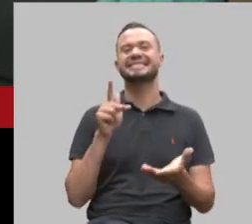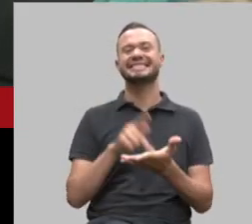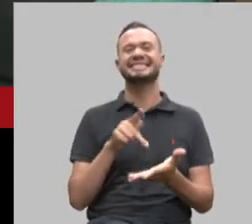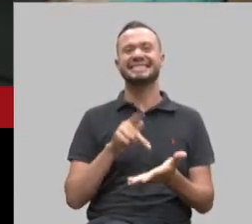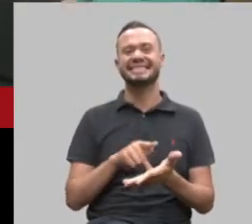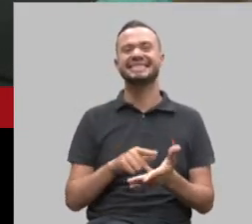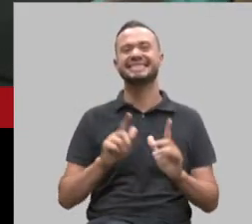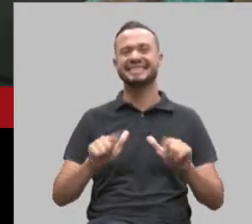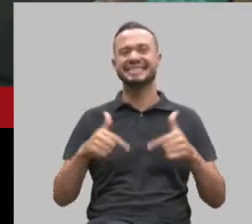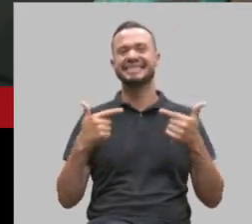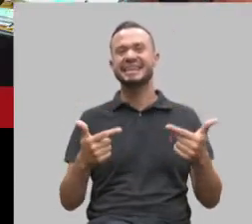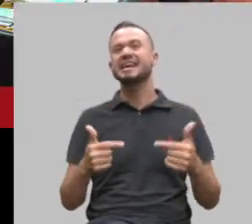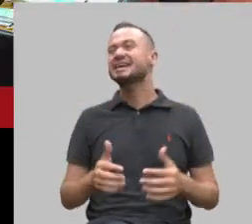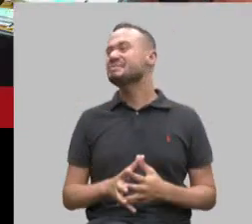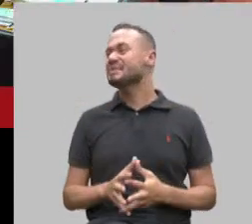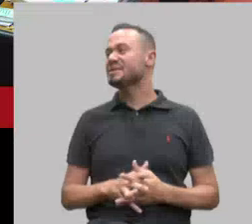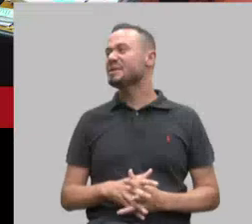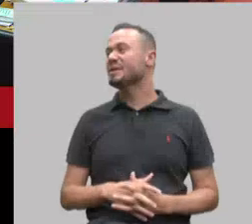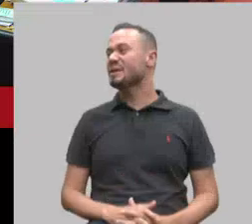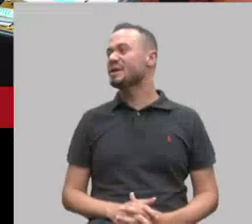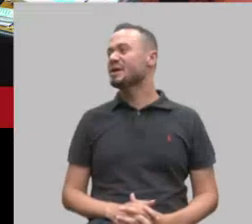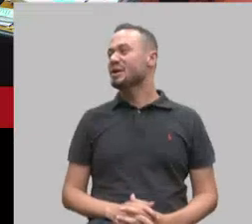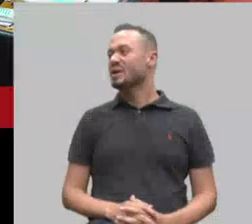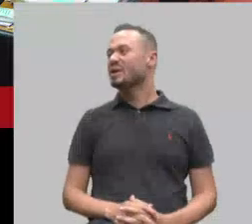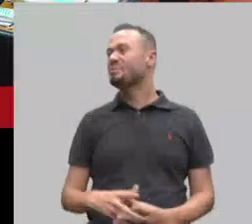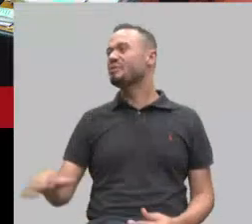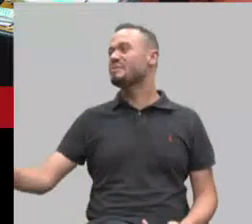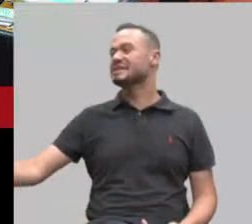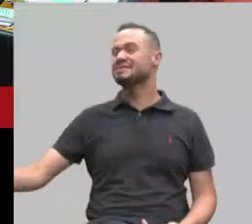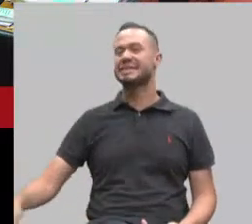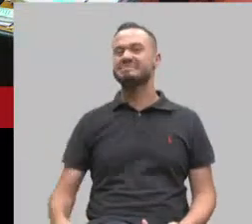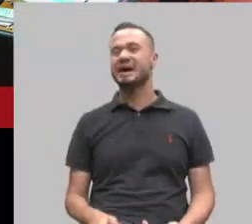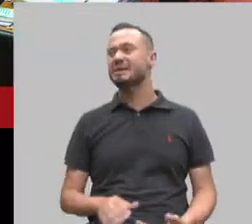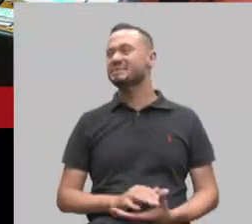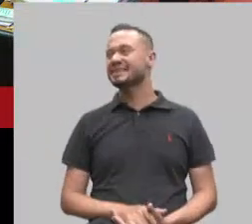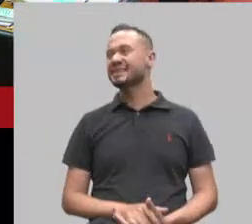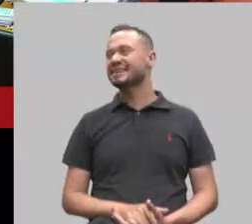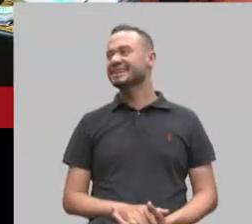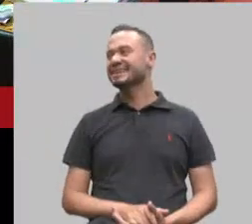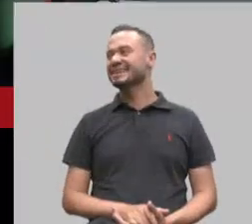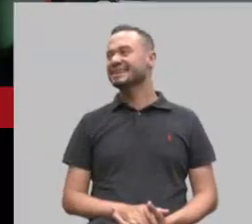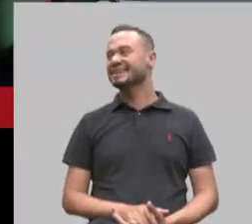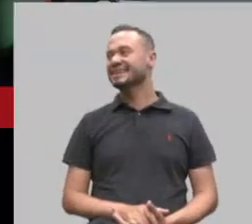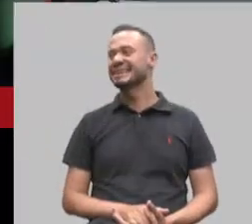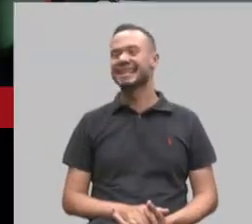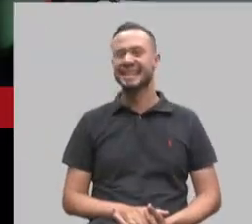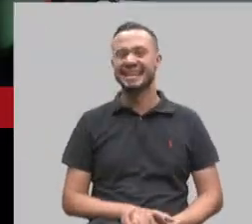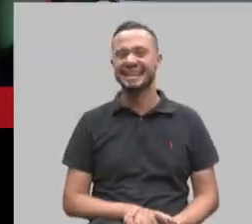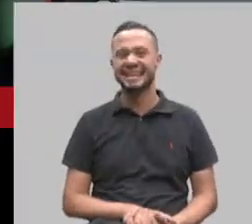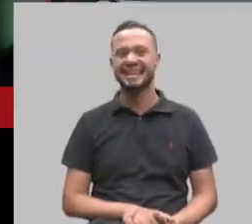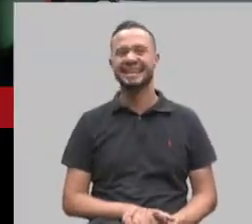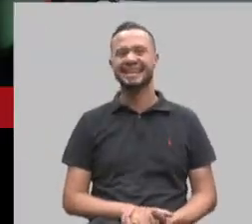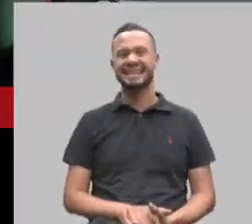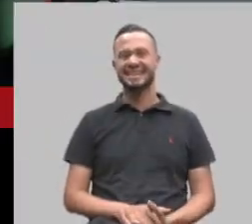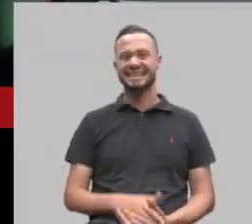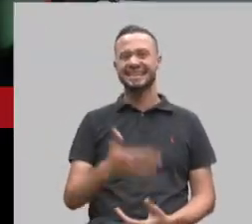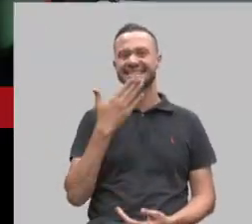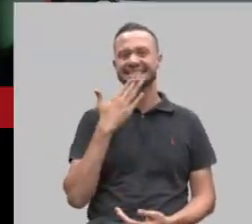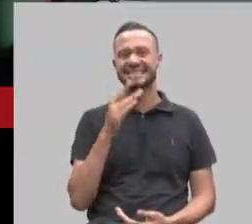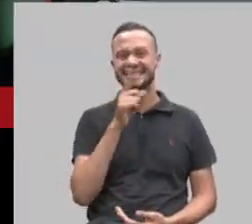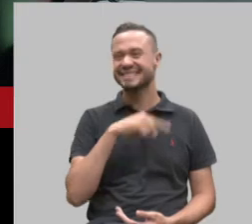lutar por ela Obrigada pessoal a gente pede para que falem mais próximo do